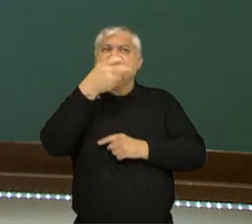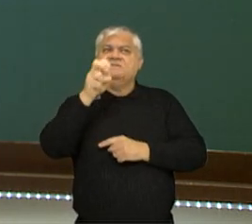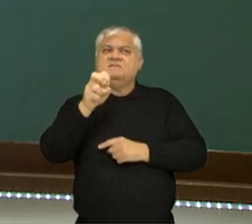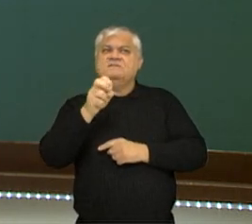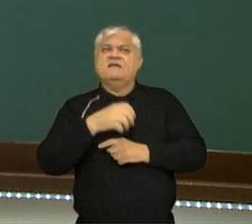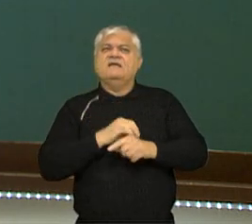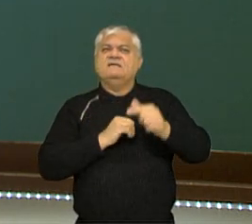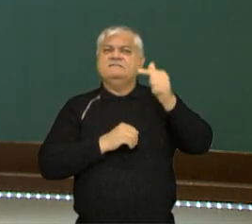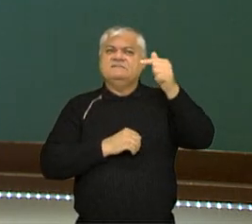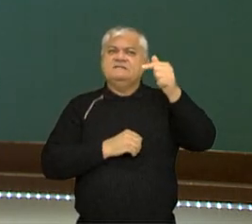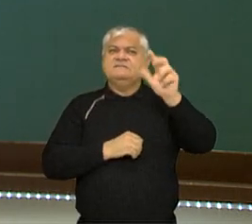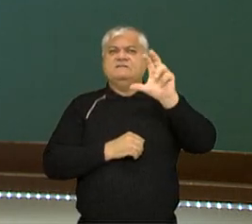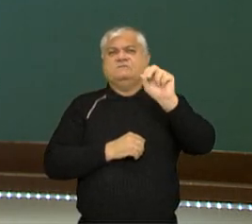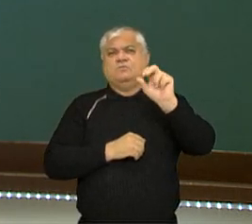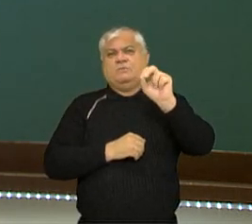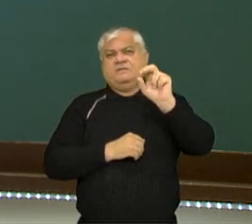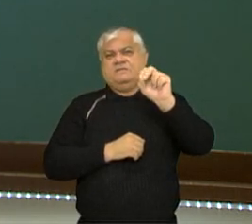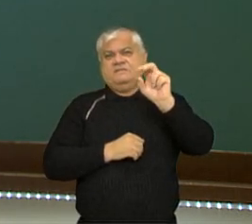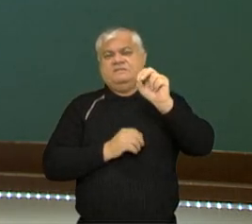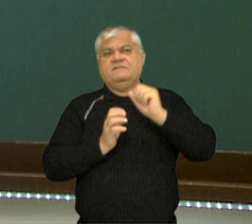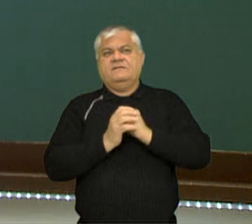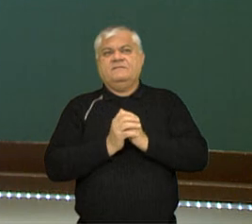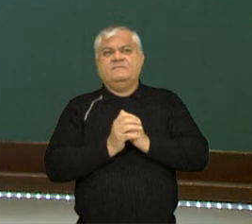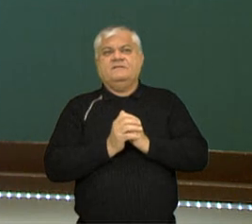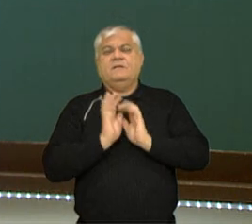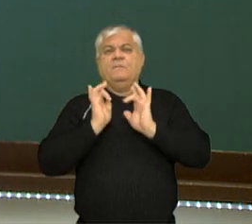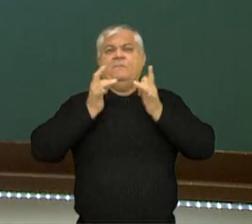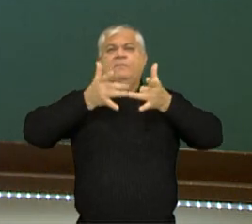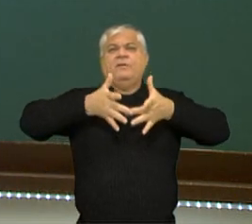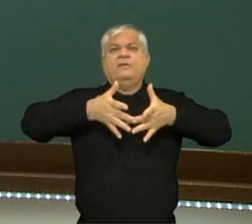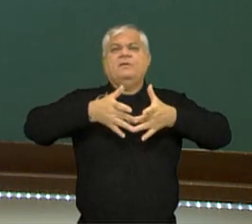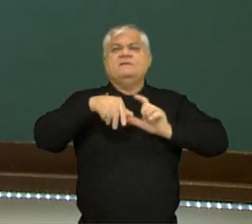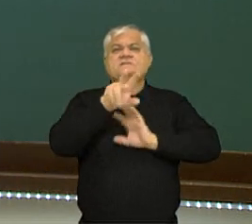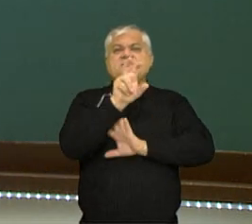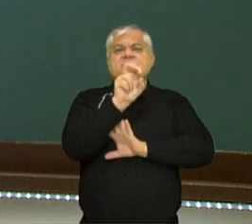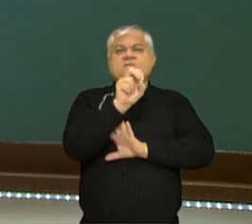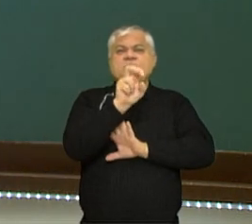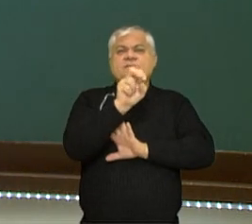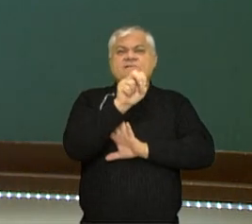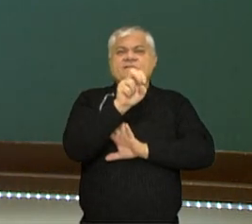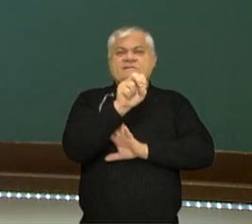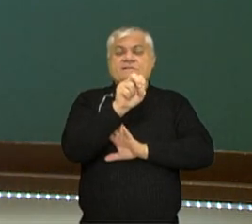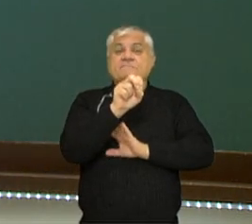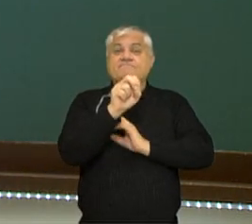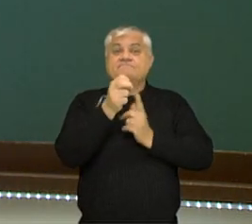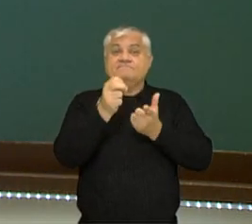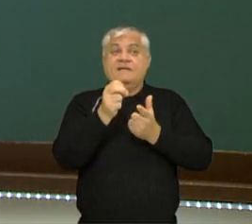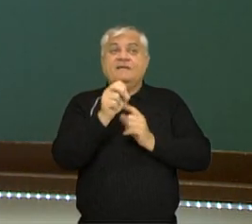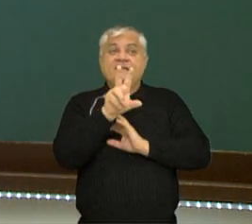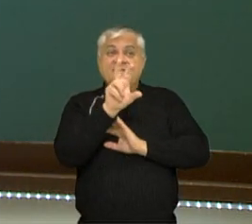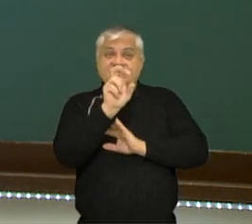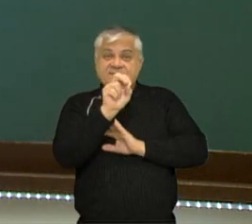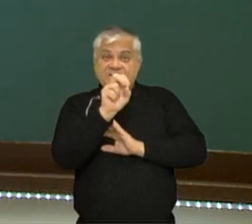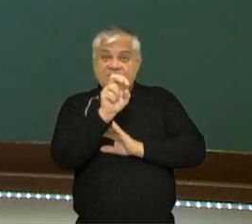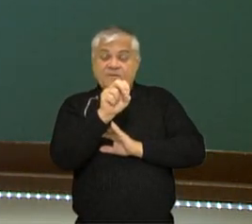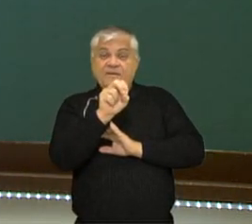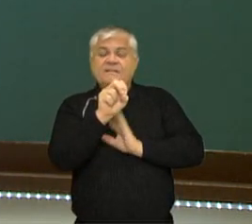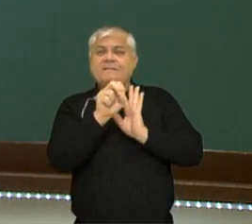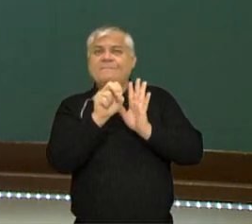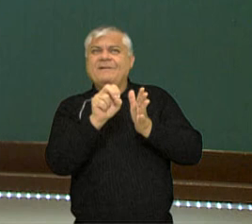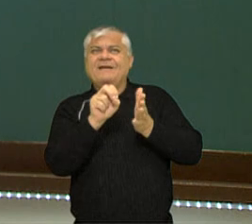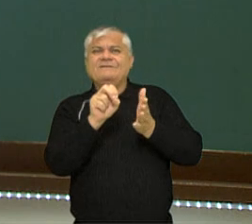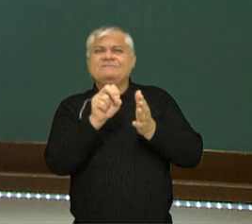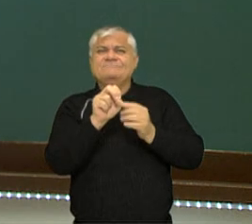dar 750. Sobra quanto? Sobra 50. Então, sobrou 50, só